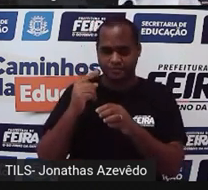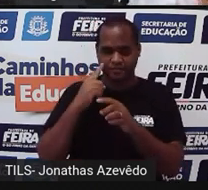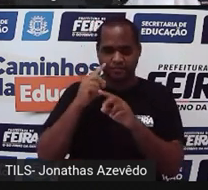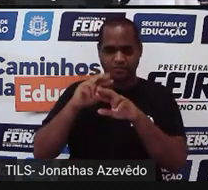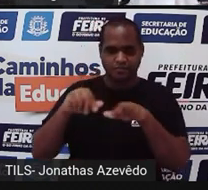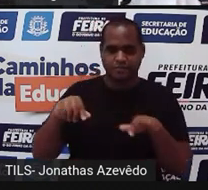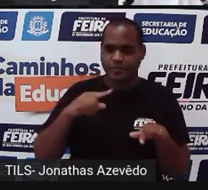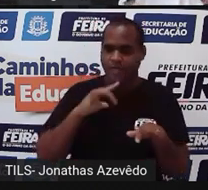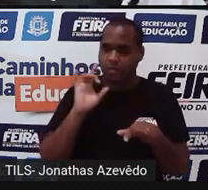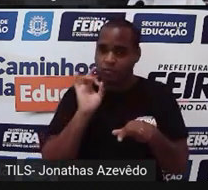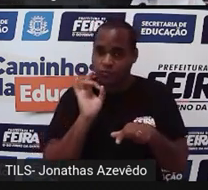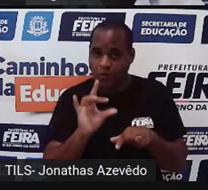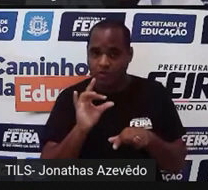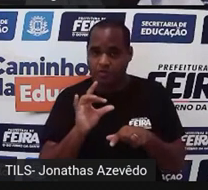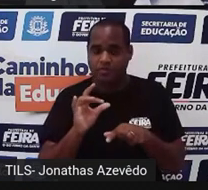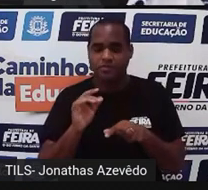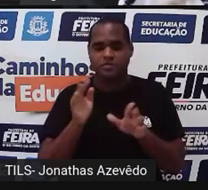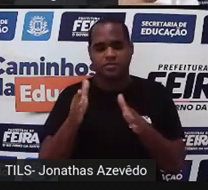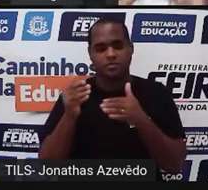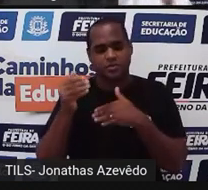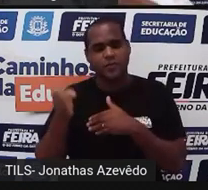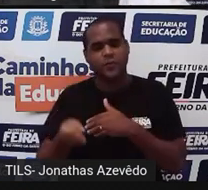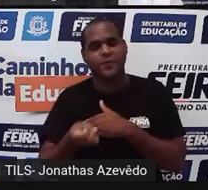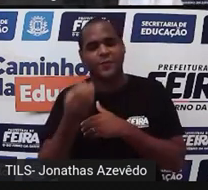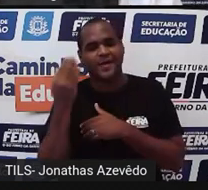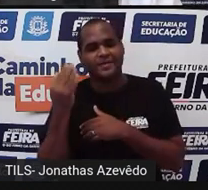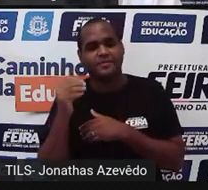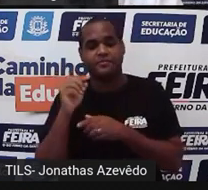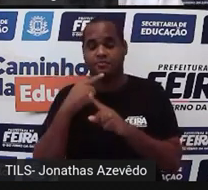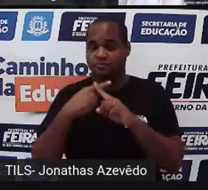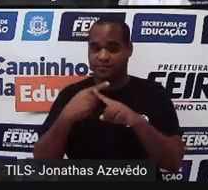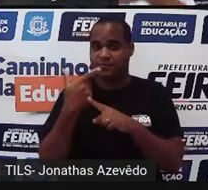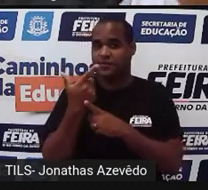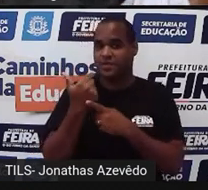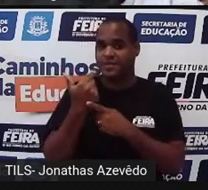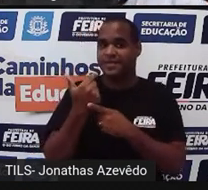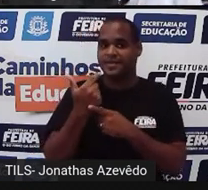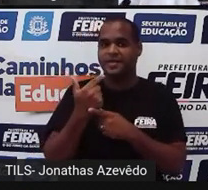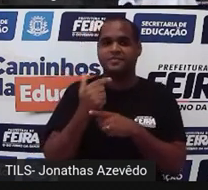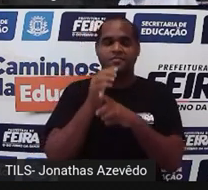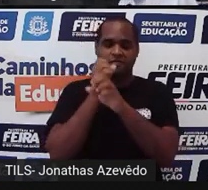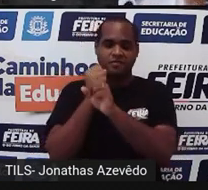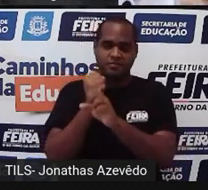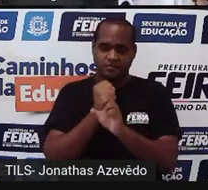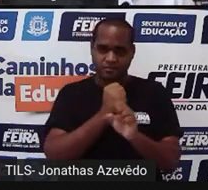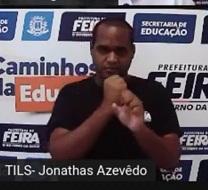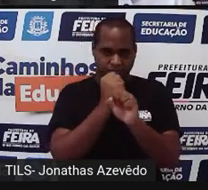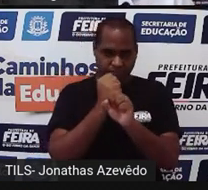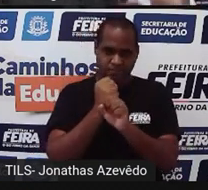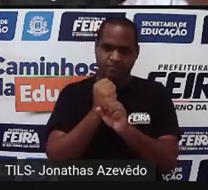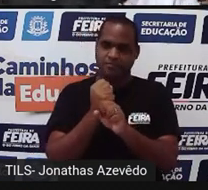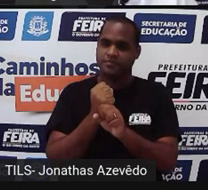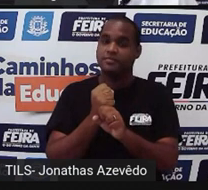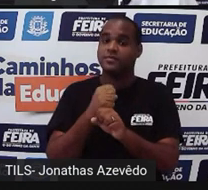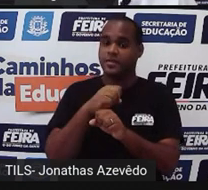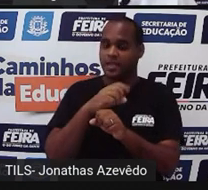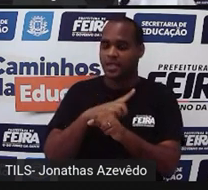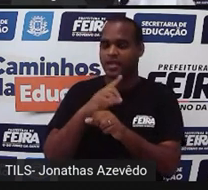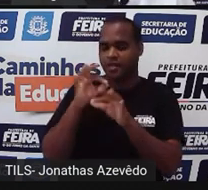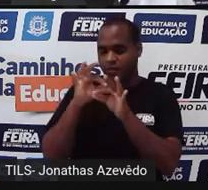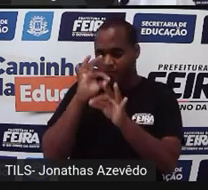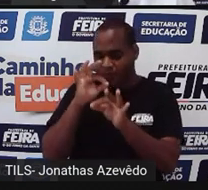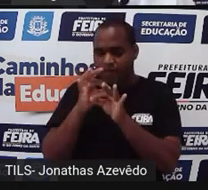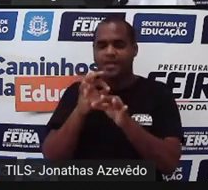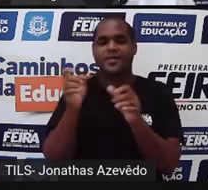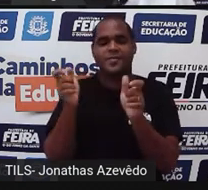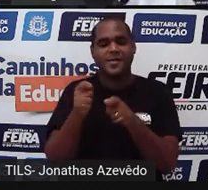cubos, é a quantidade de cubos vezes 12. Dá o total de canudos para fazer